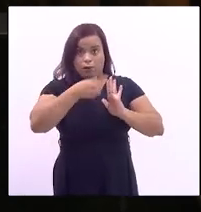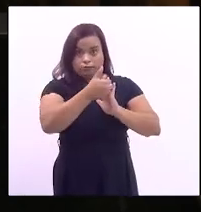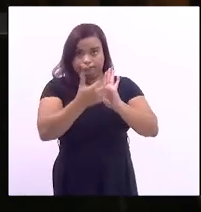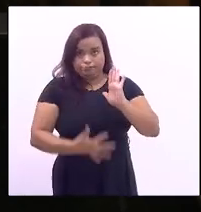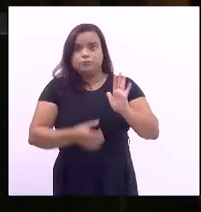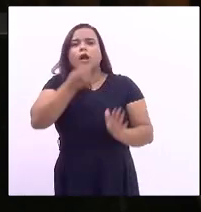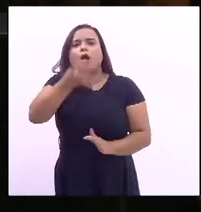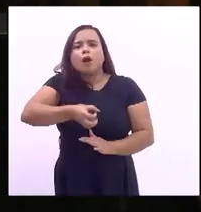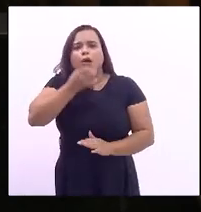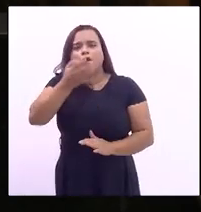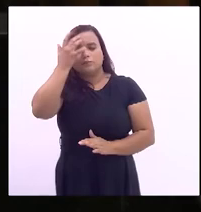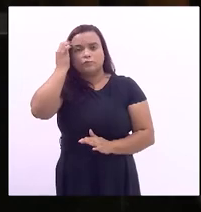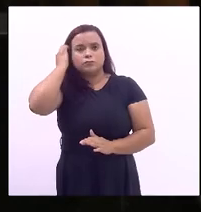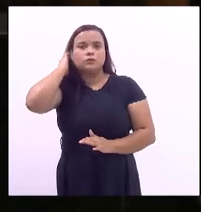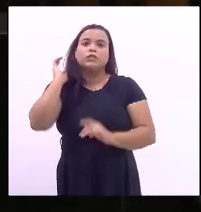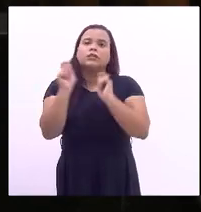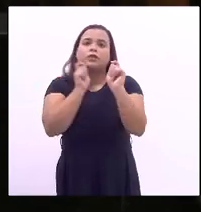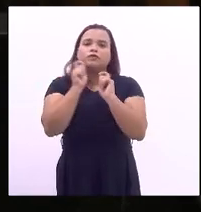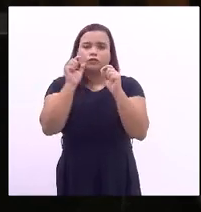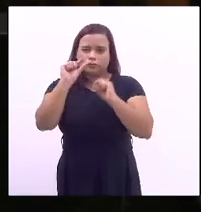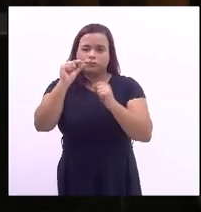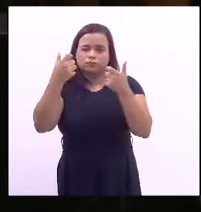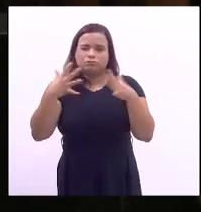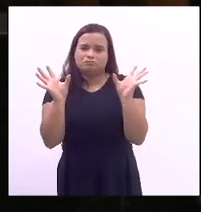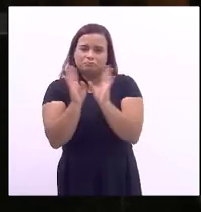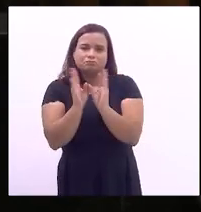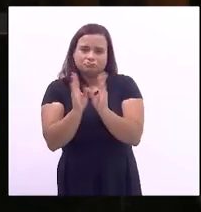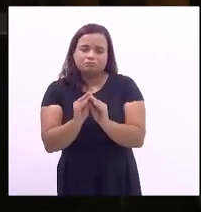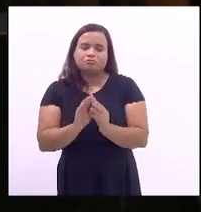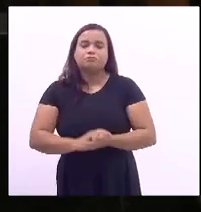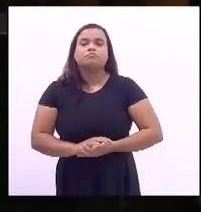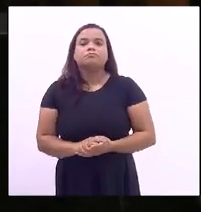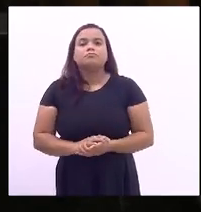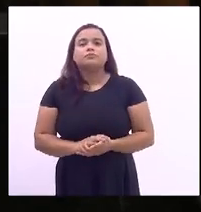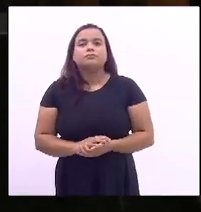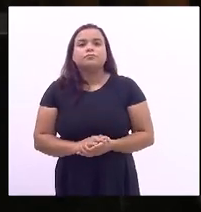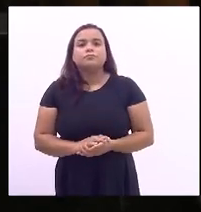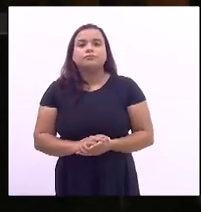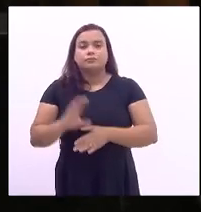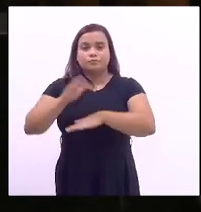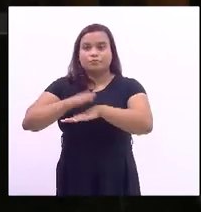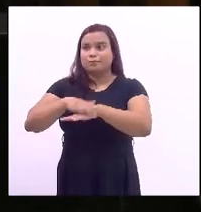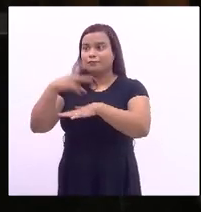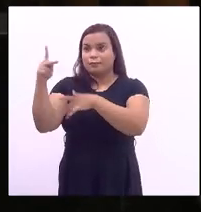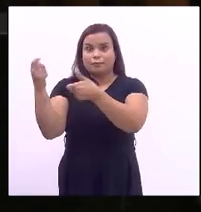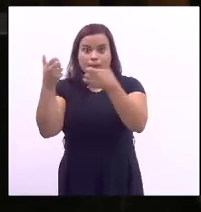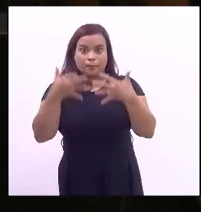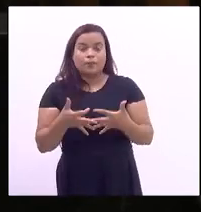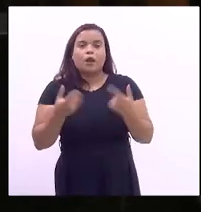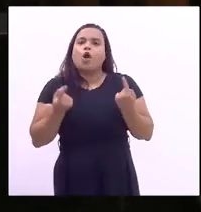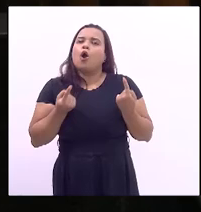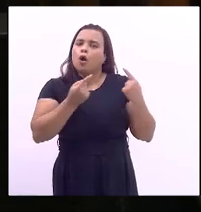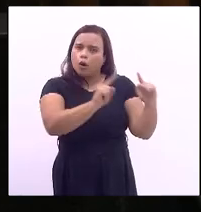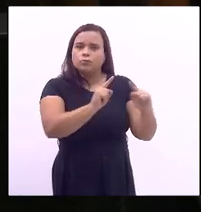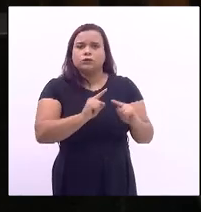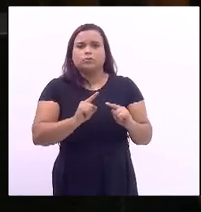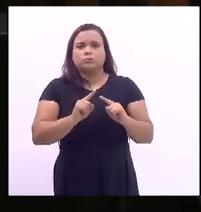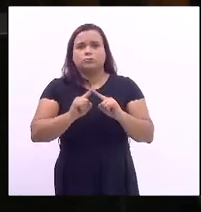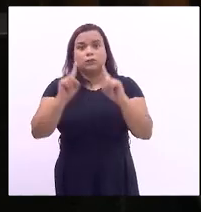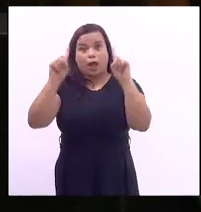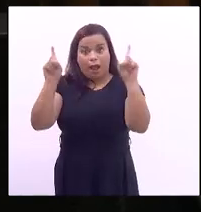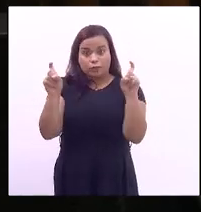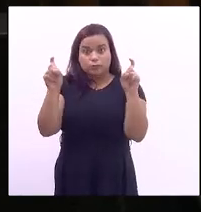vocês um relato de um pouco dessa entrevista e ele disse que é contra e